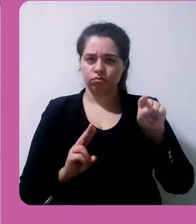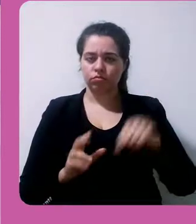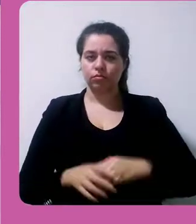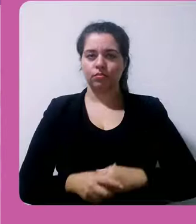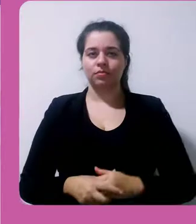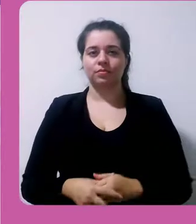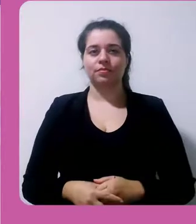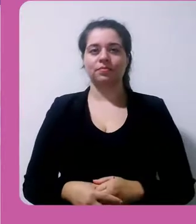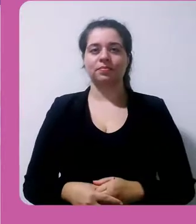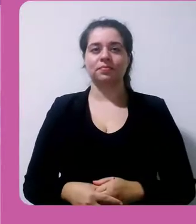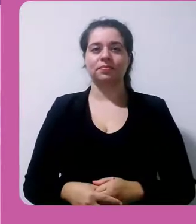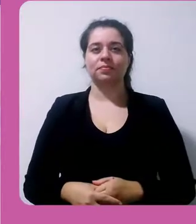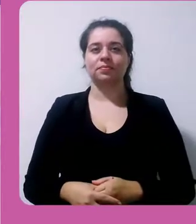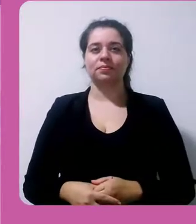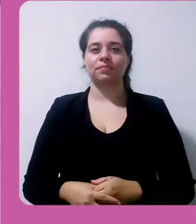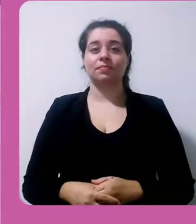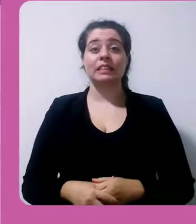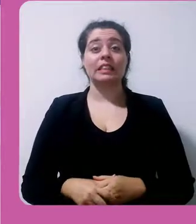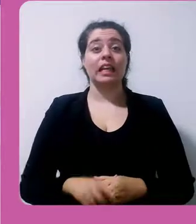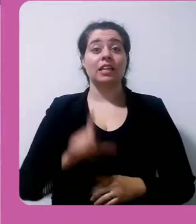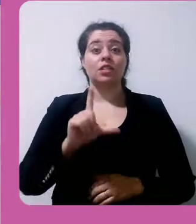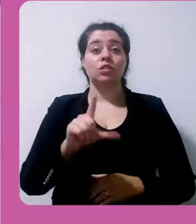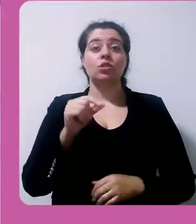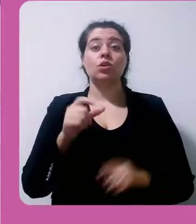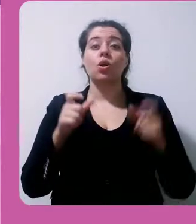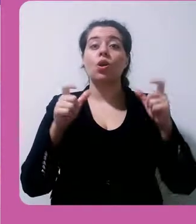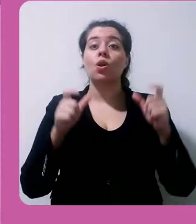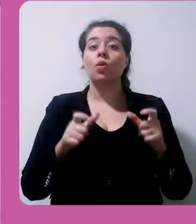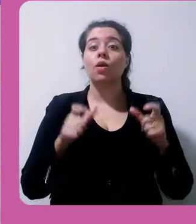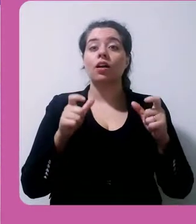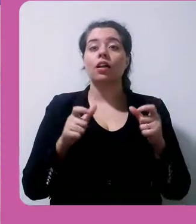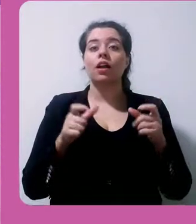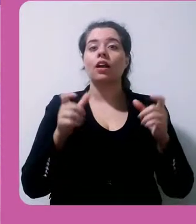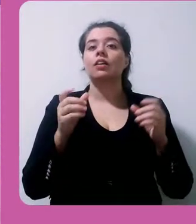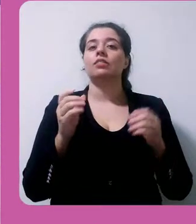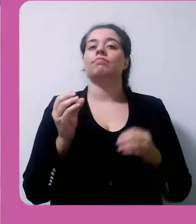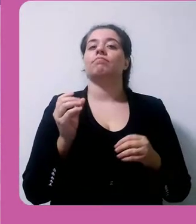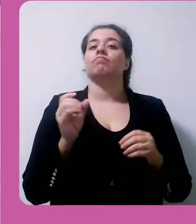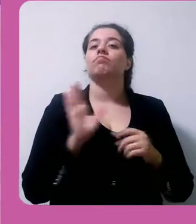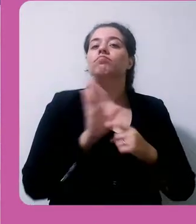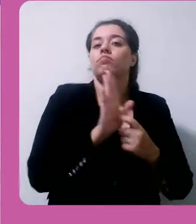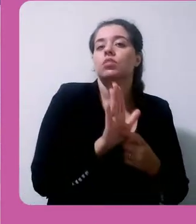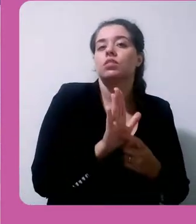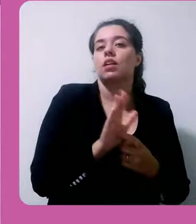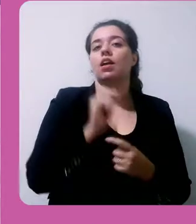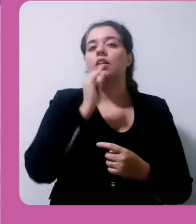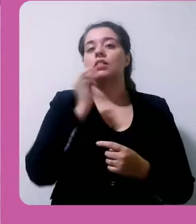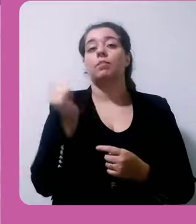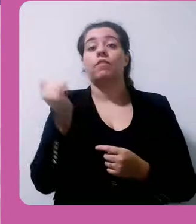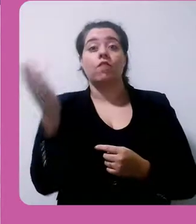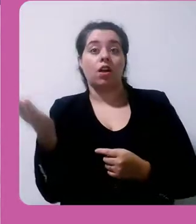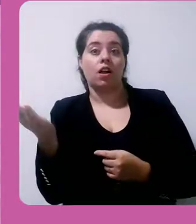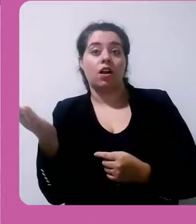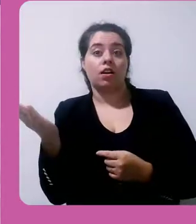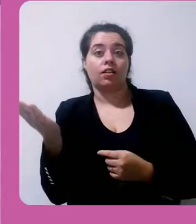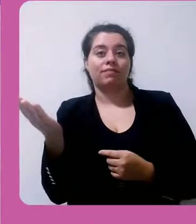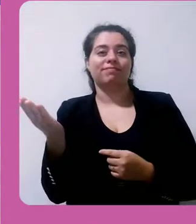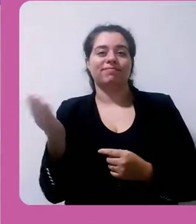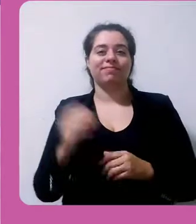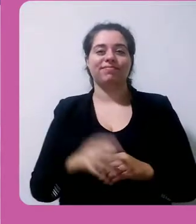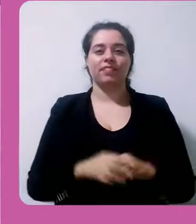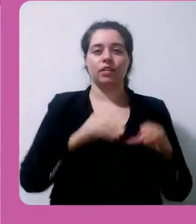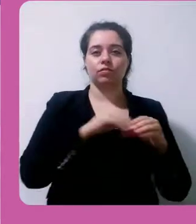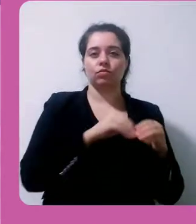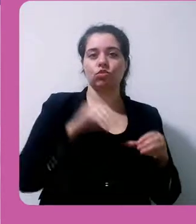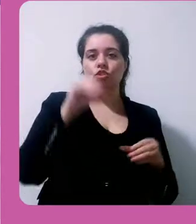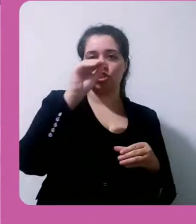e escolhermos o local onde ela deve aparecer. Por exemplo, aqui fora. Então, eu tirei ela lá de dentro.